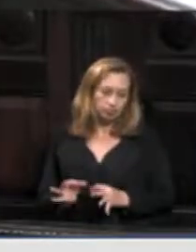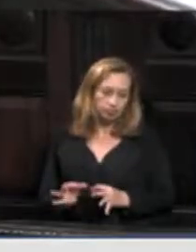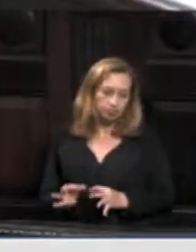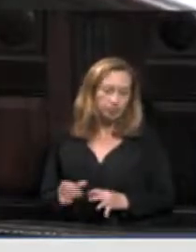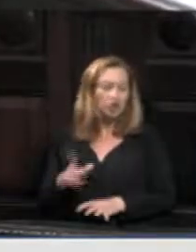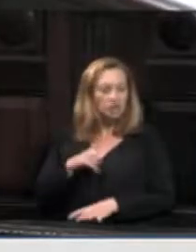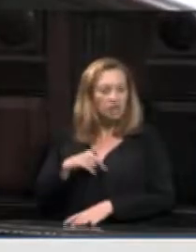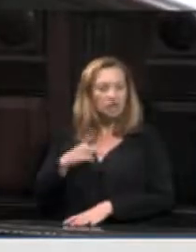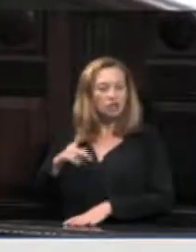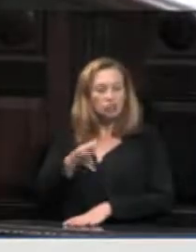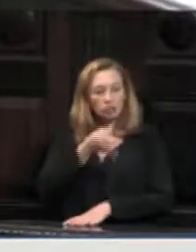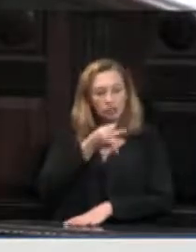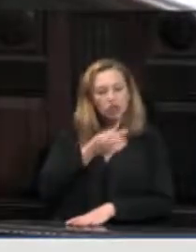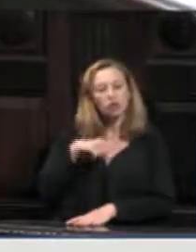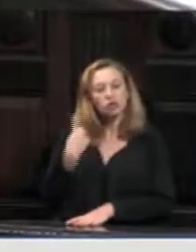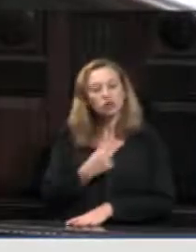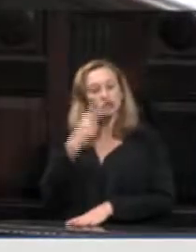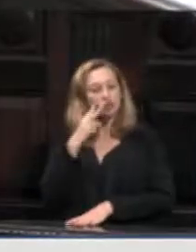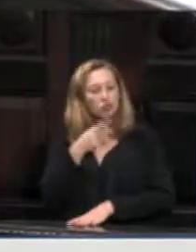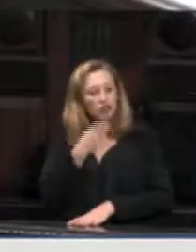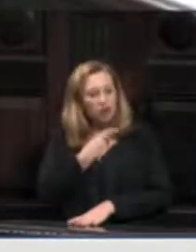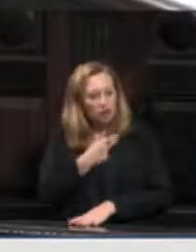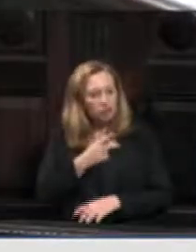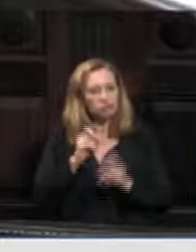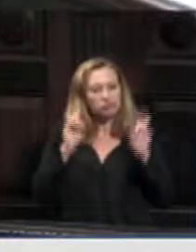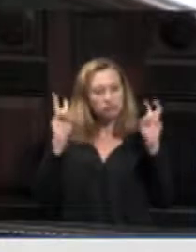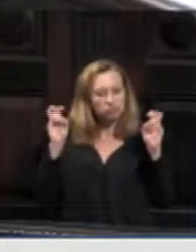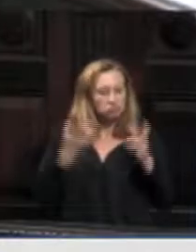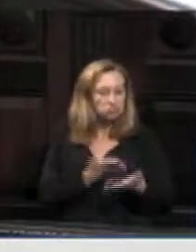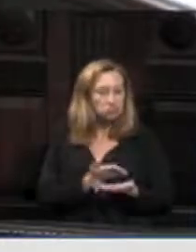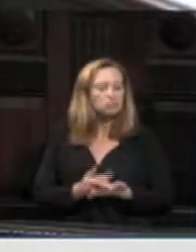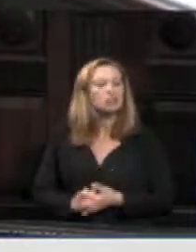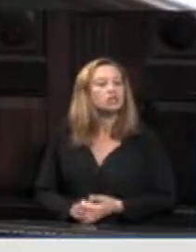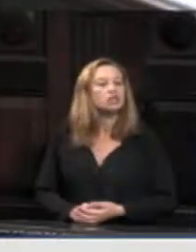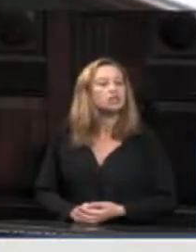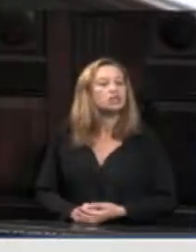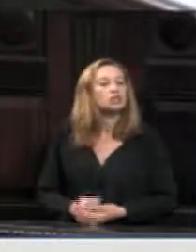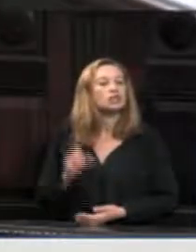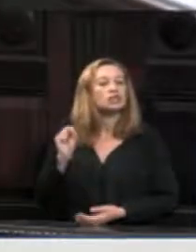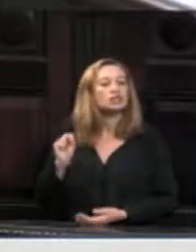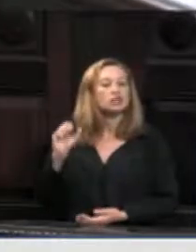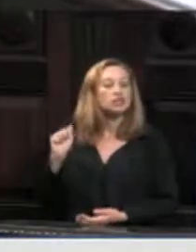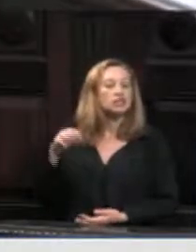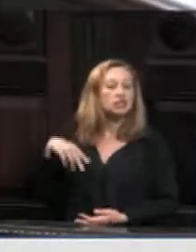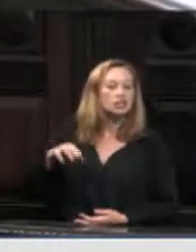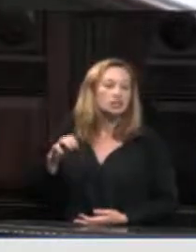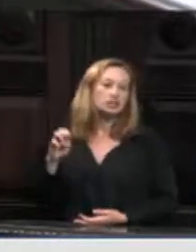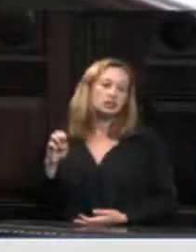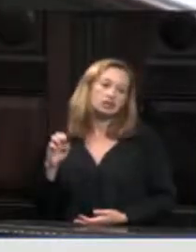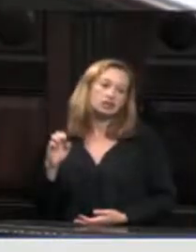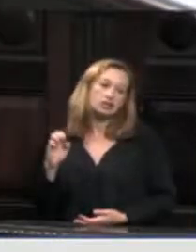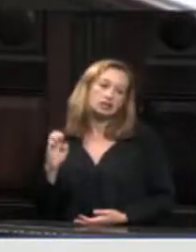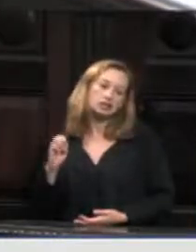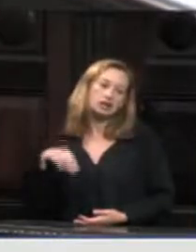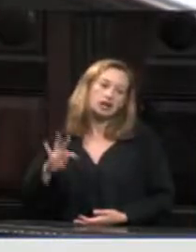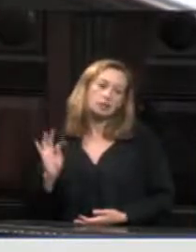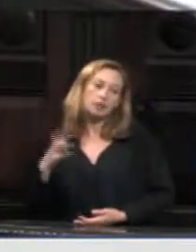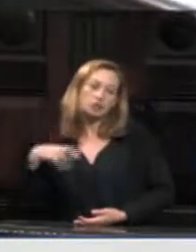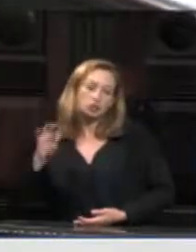Nós estamos tratando nessa emenda do saneamento básico quando for